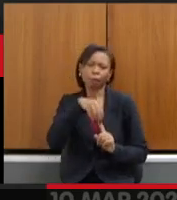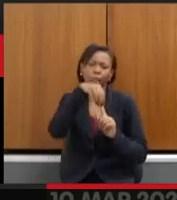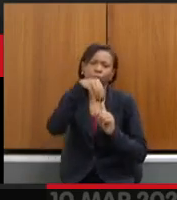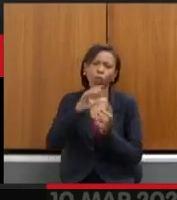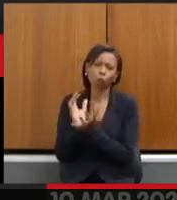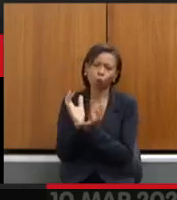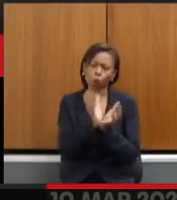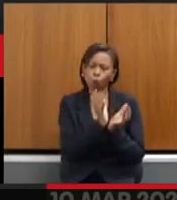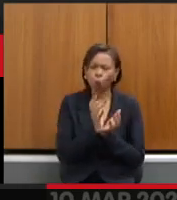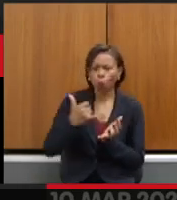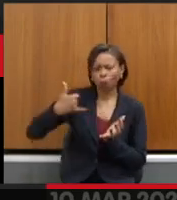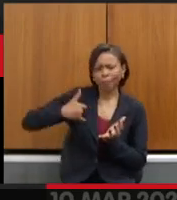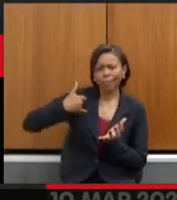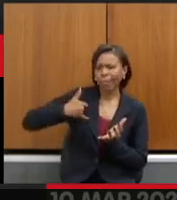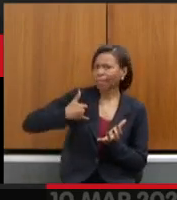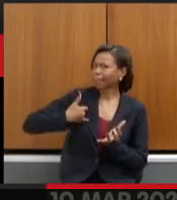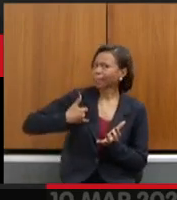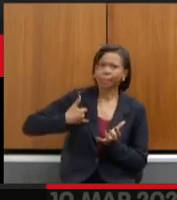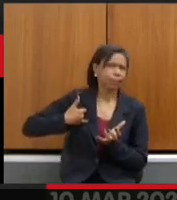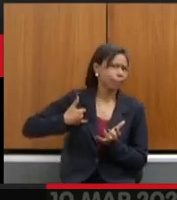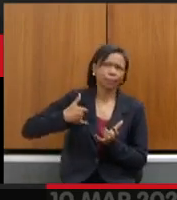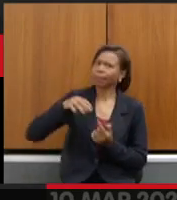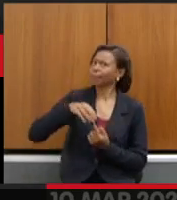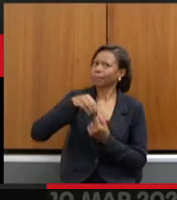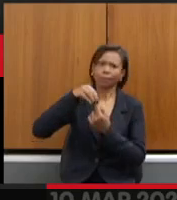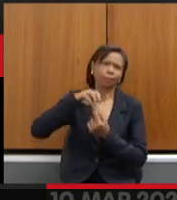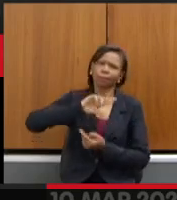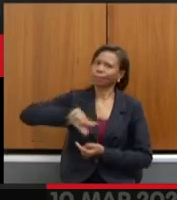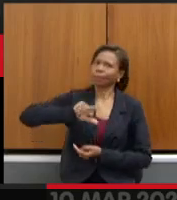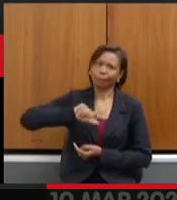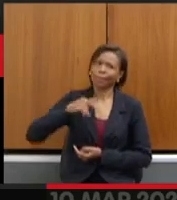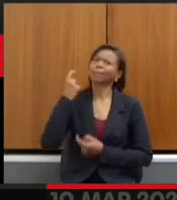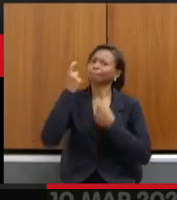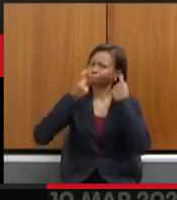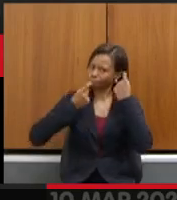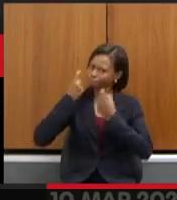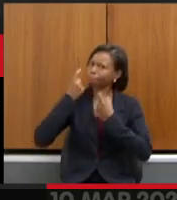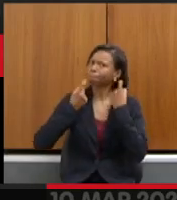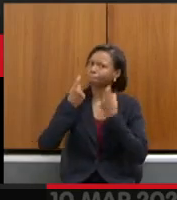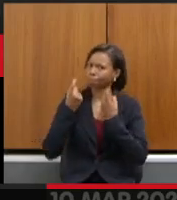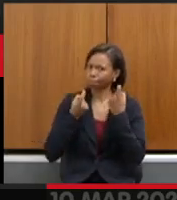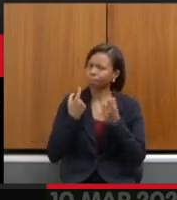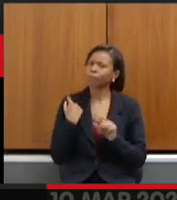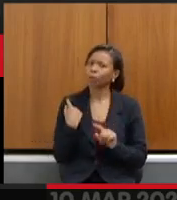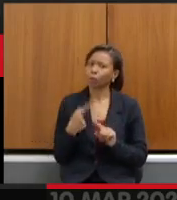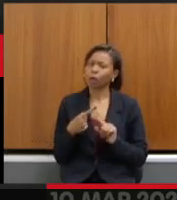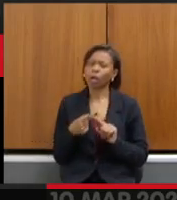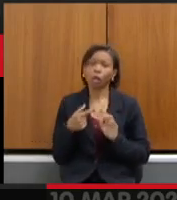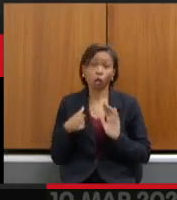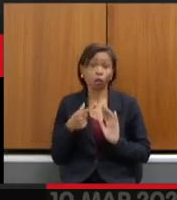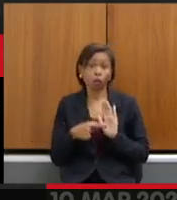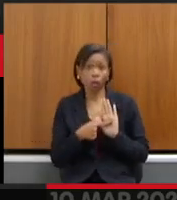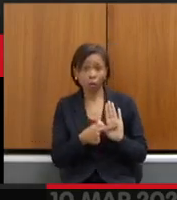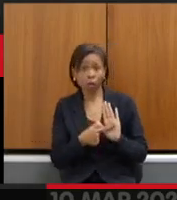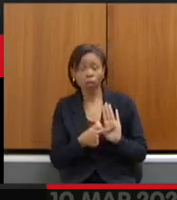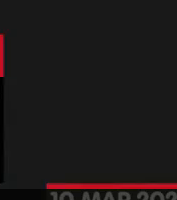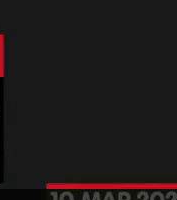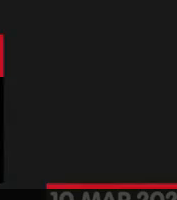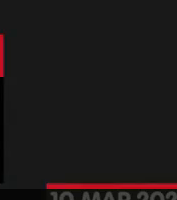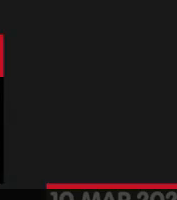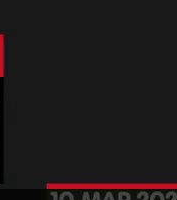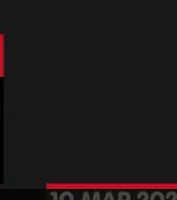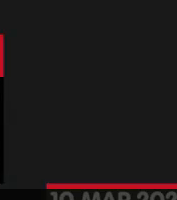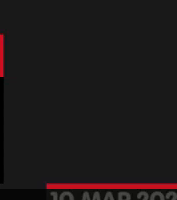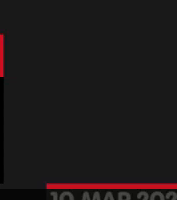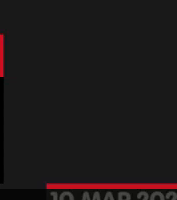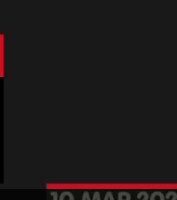de grupos que não são prioritárias Não se preocupa bastante eu quero chamar atenção aqui para um registro e foi feito pelos pesquisadores do comitê